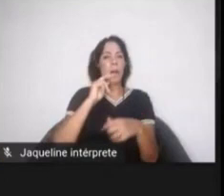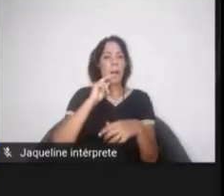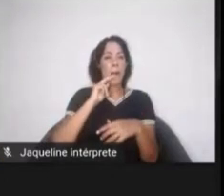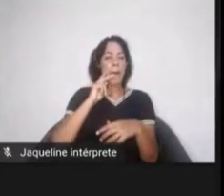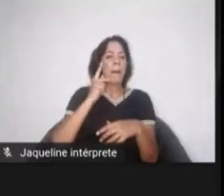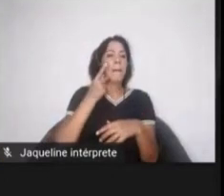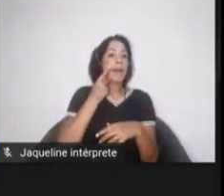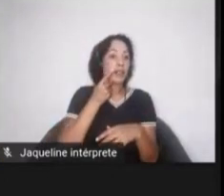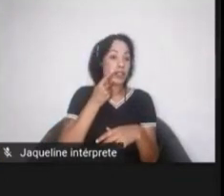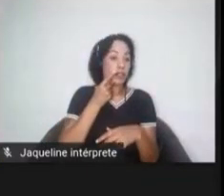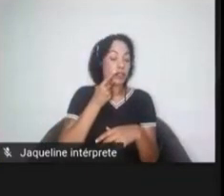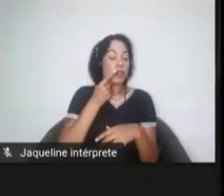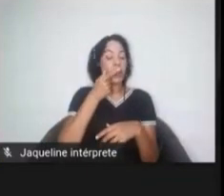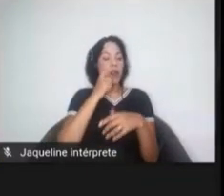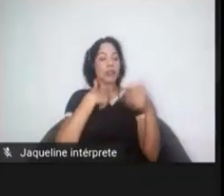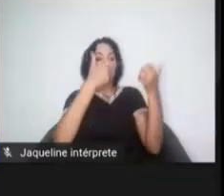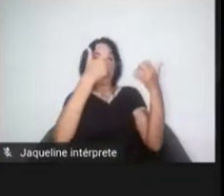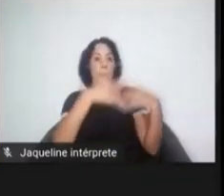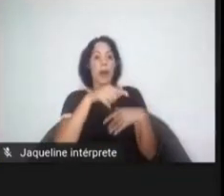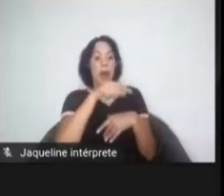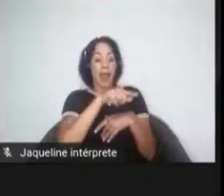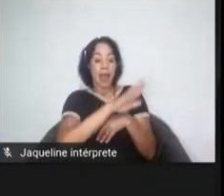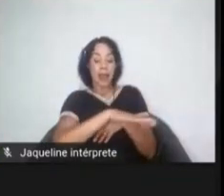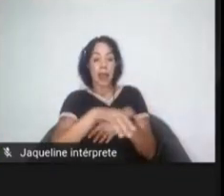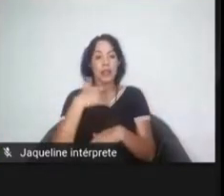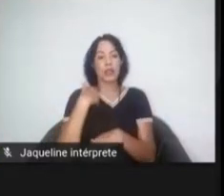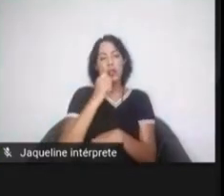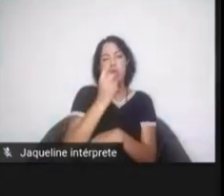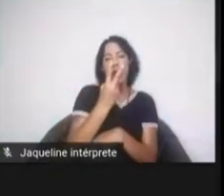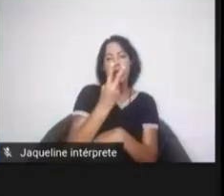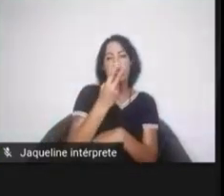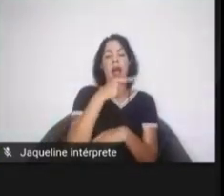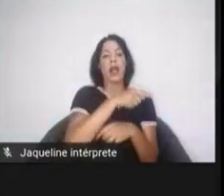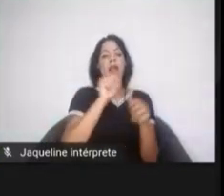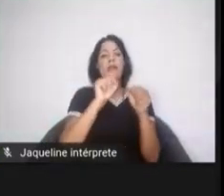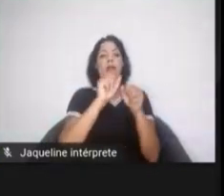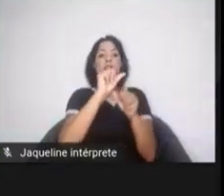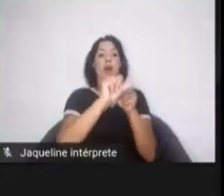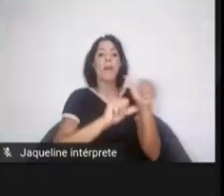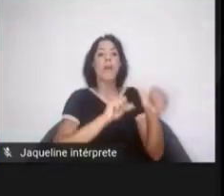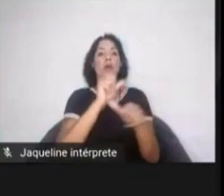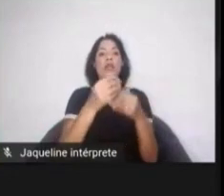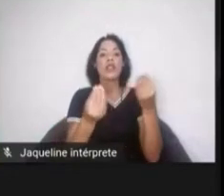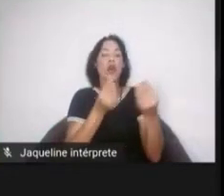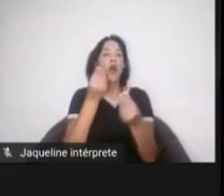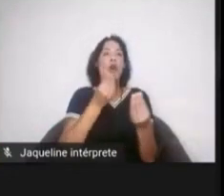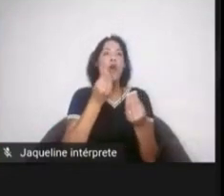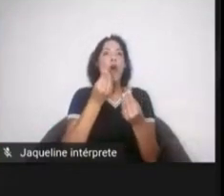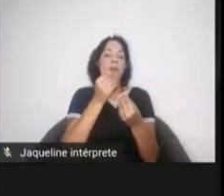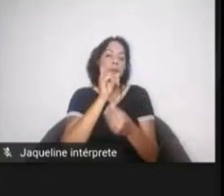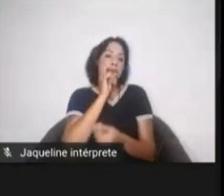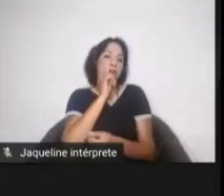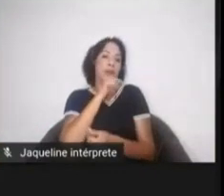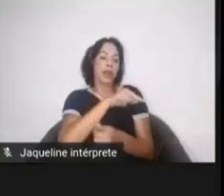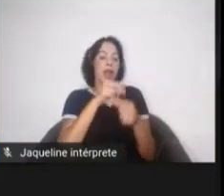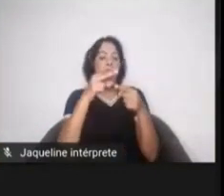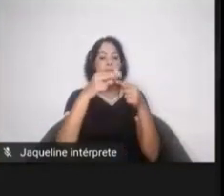esse início do comportamento simbólico, que é quando ela transforma, por exemplo, uma canetinha num